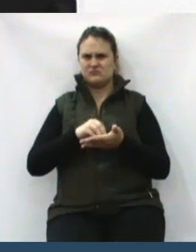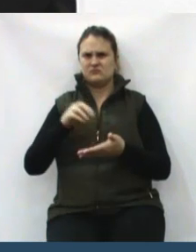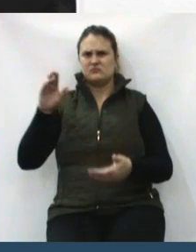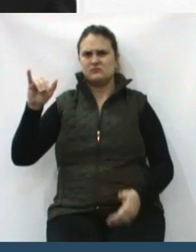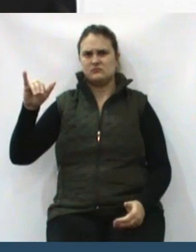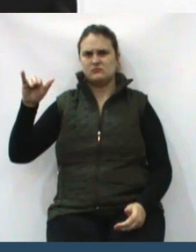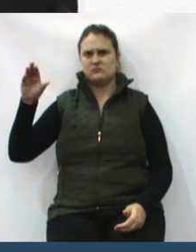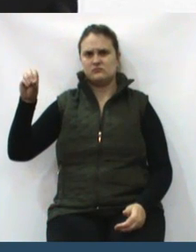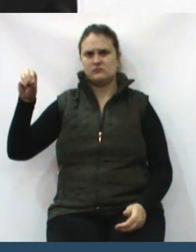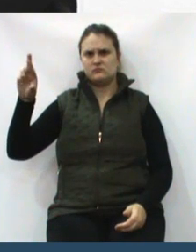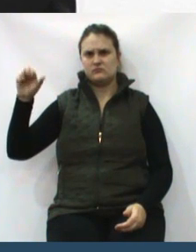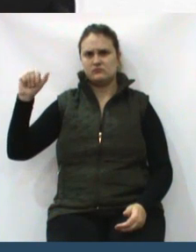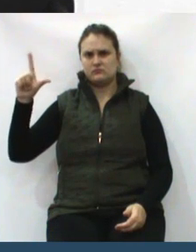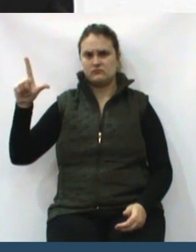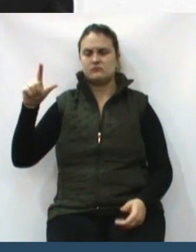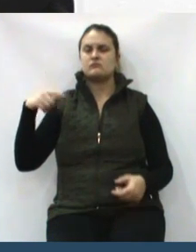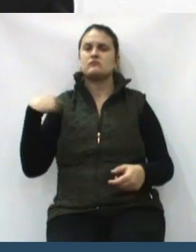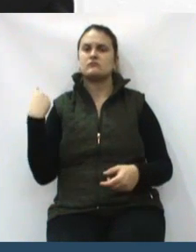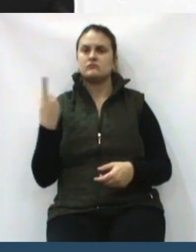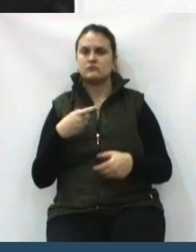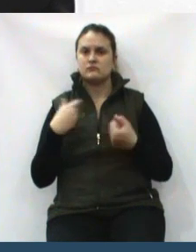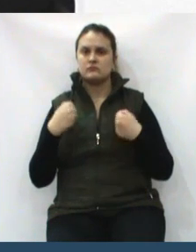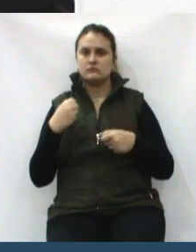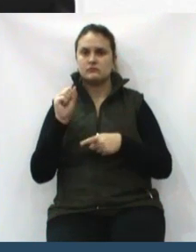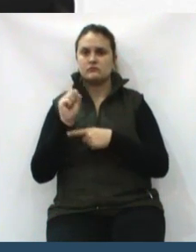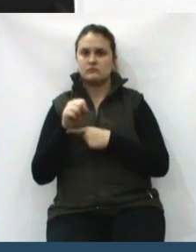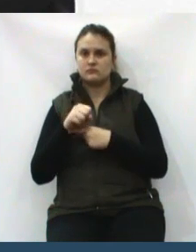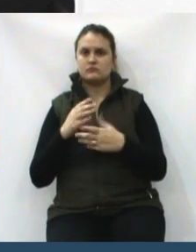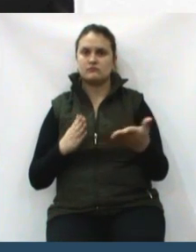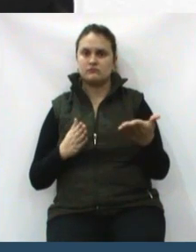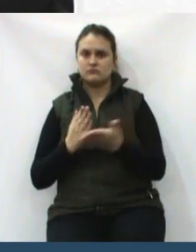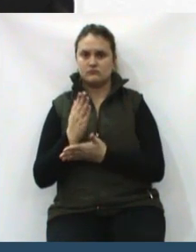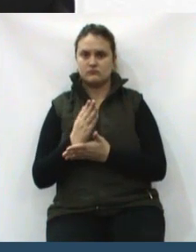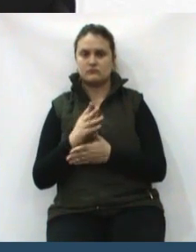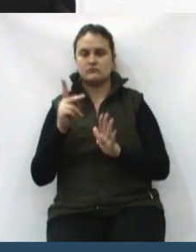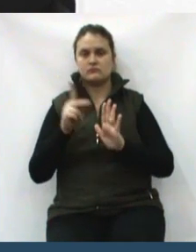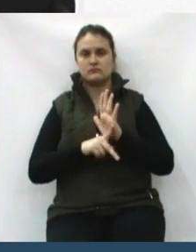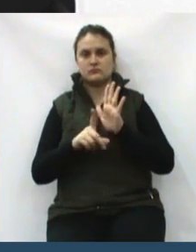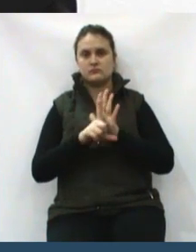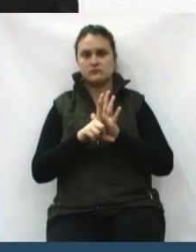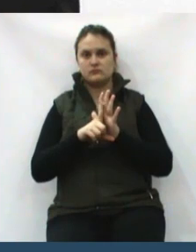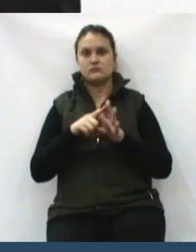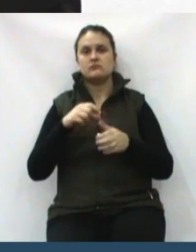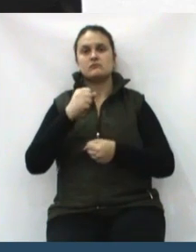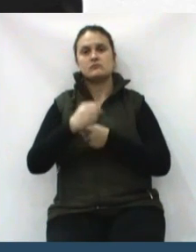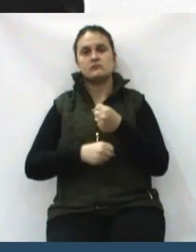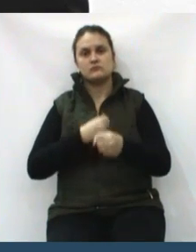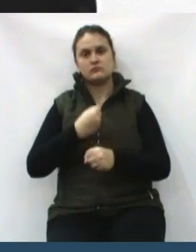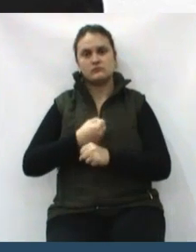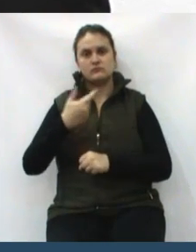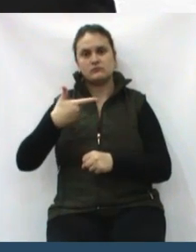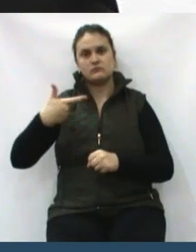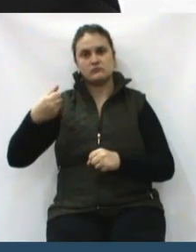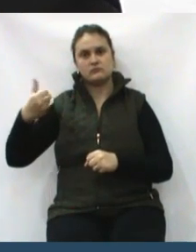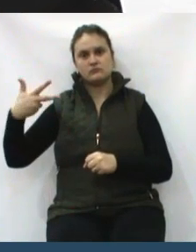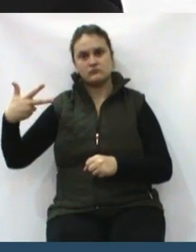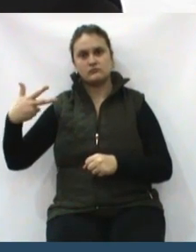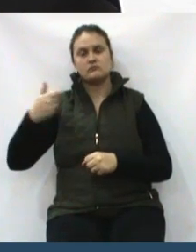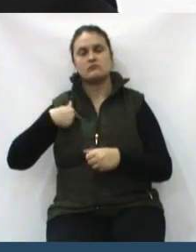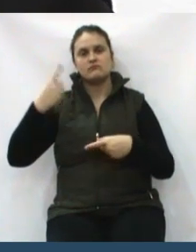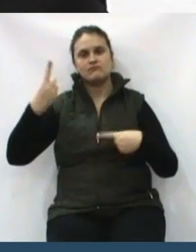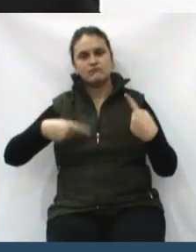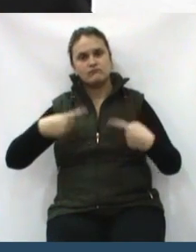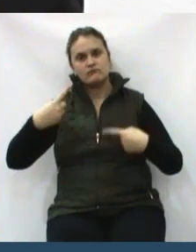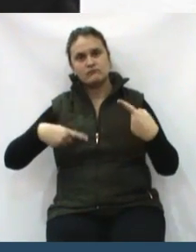nós devemos sim aprovar tal projeto de lei. E desde 2013, estou discutindo isso com vossas